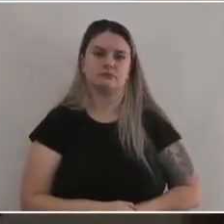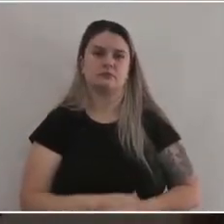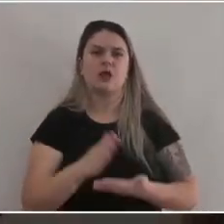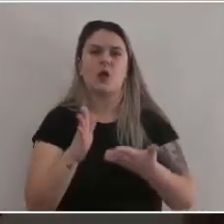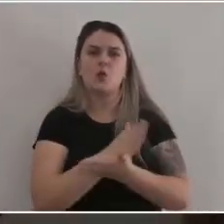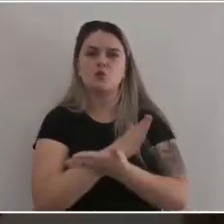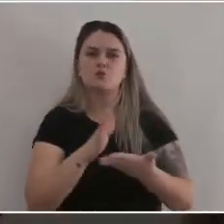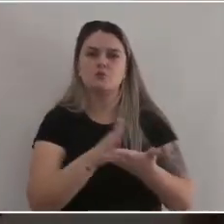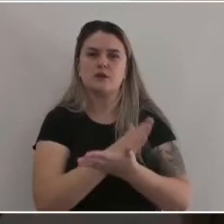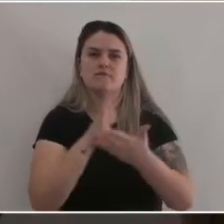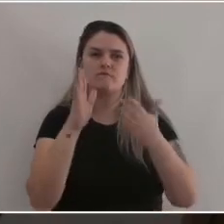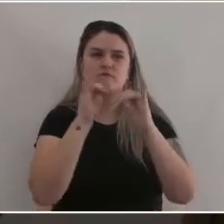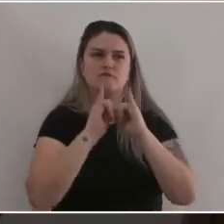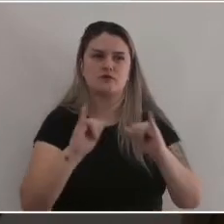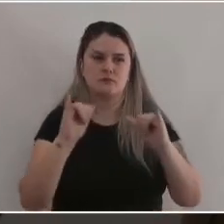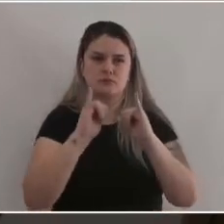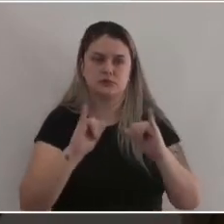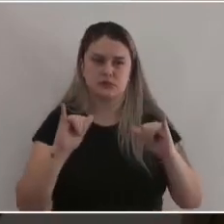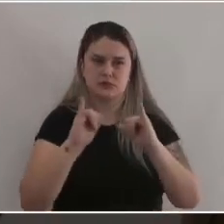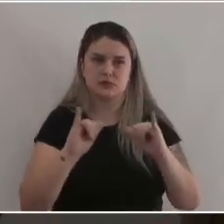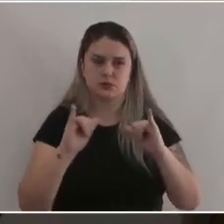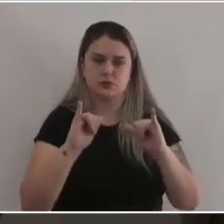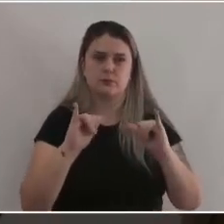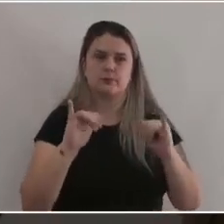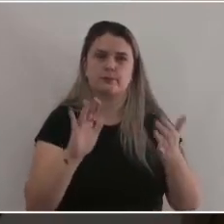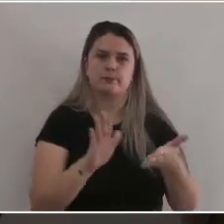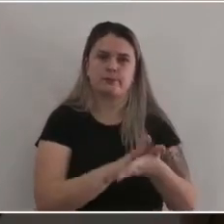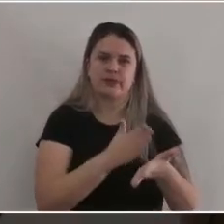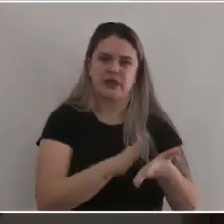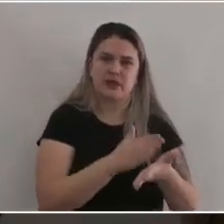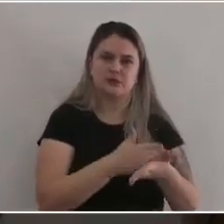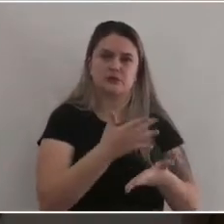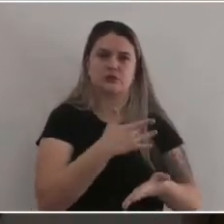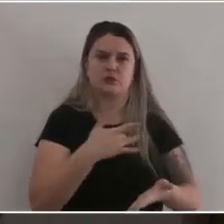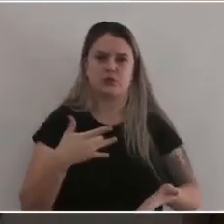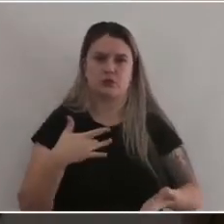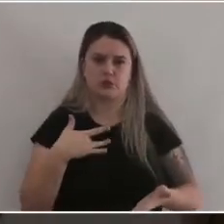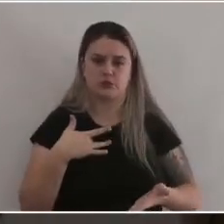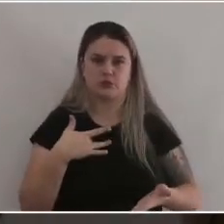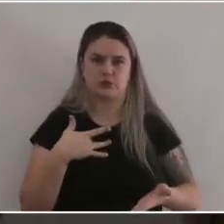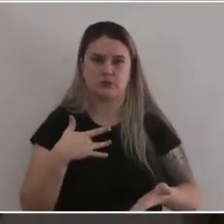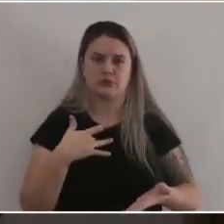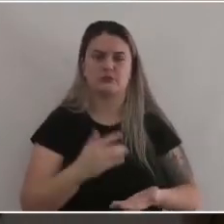Algumas informações também referente aos gastos com a saúde.